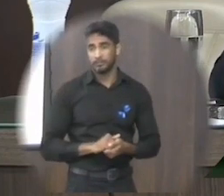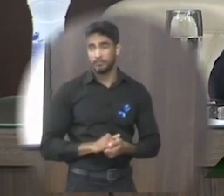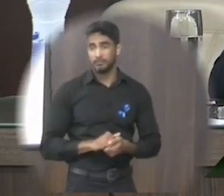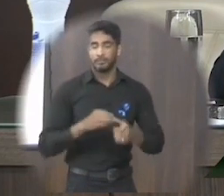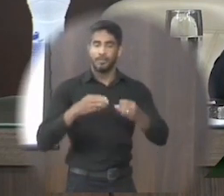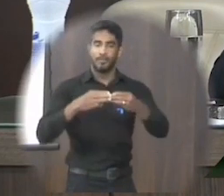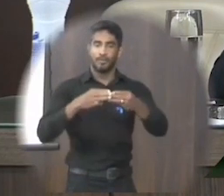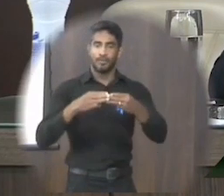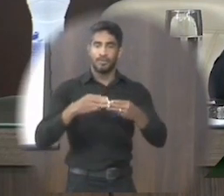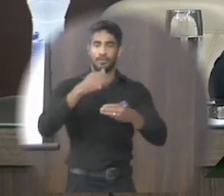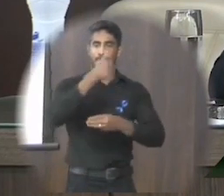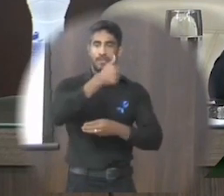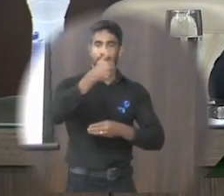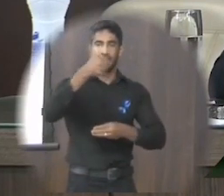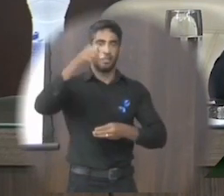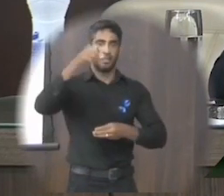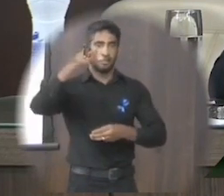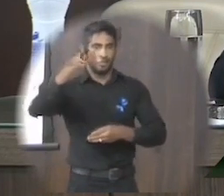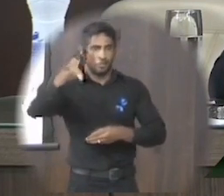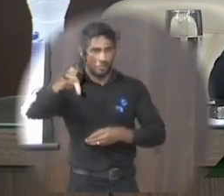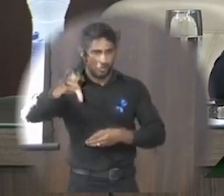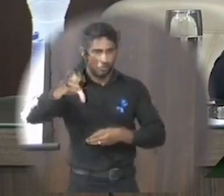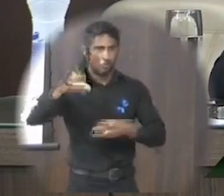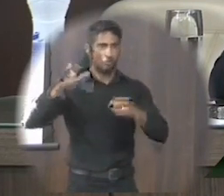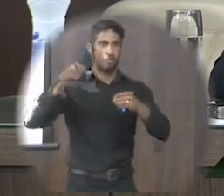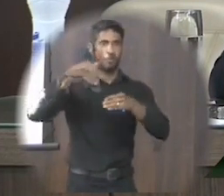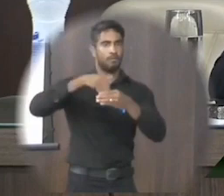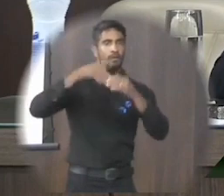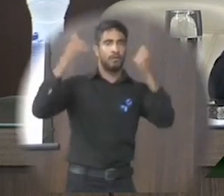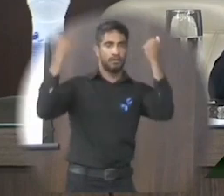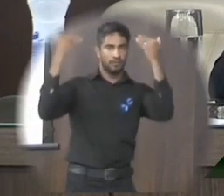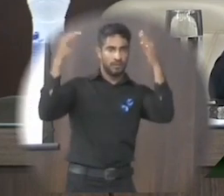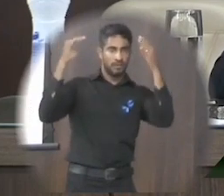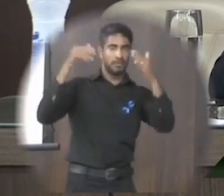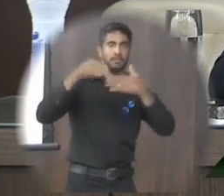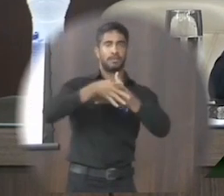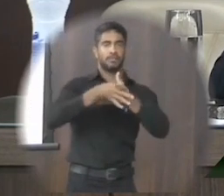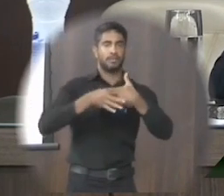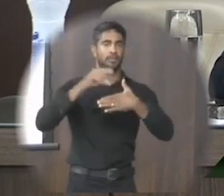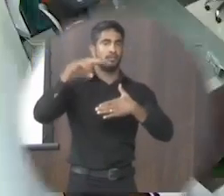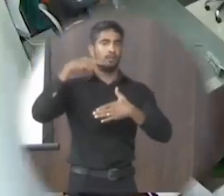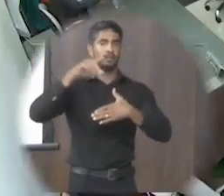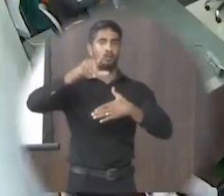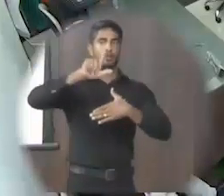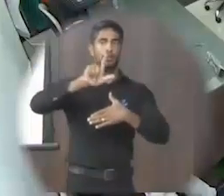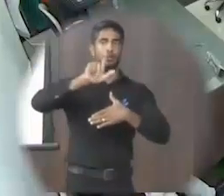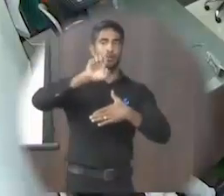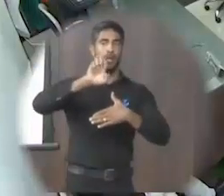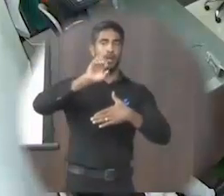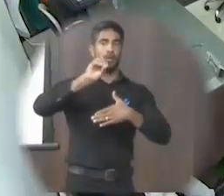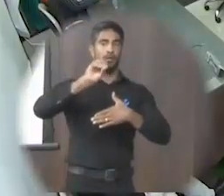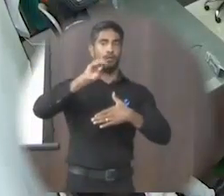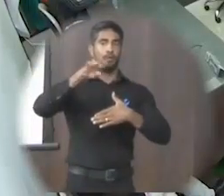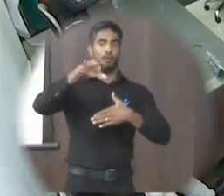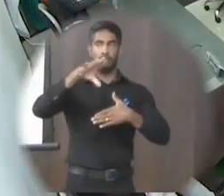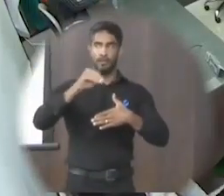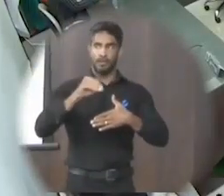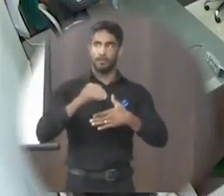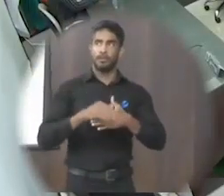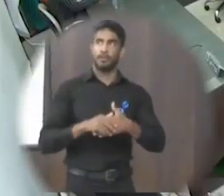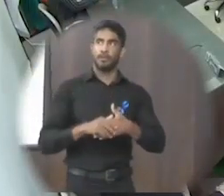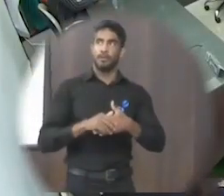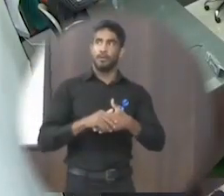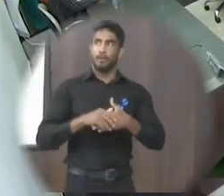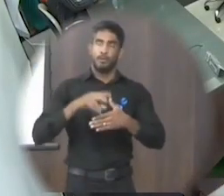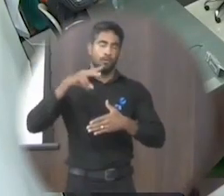Moção 119/2021, voto de congratulação, de autoria do vereador Leobino Antunes de Bem. Excelentíssimo senhor